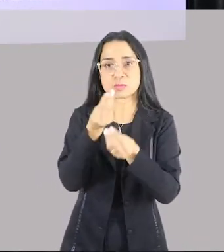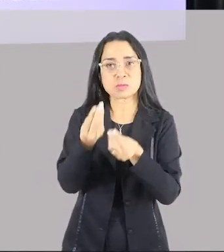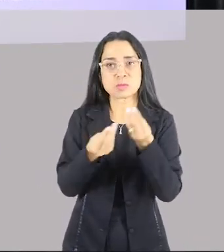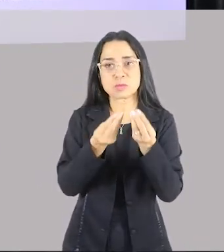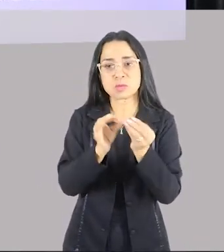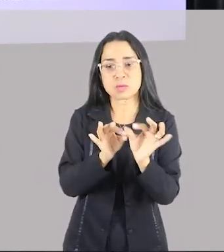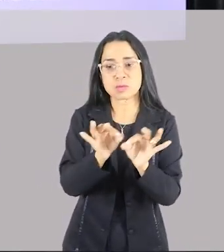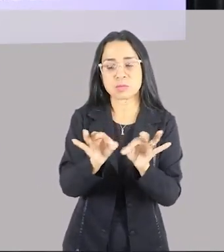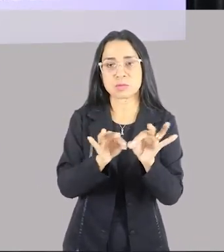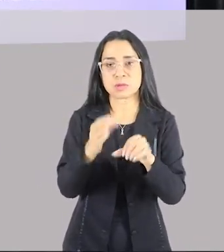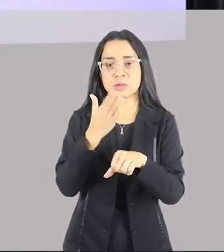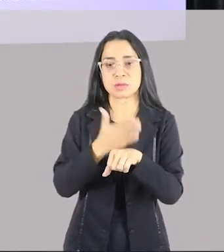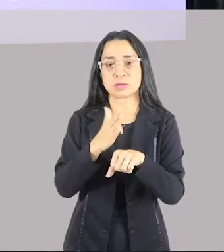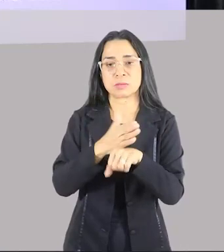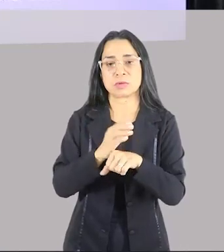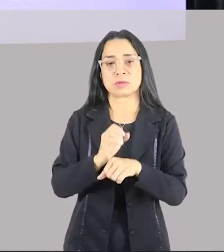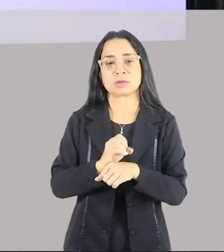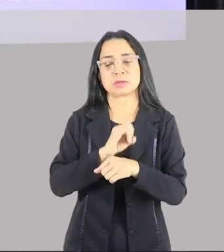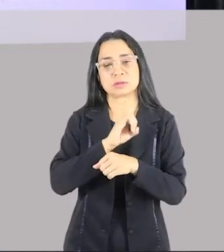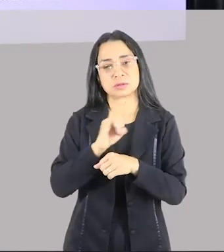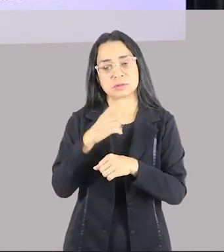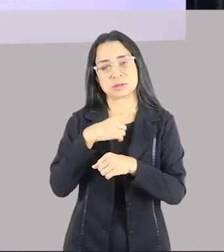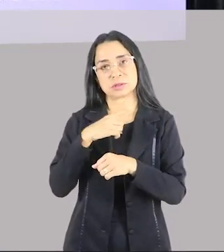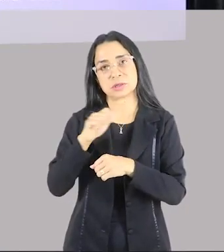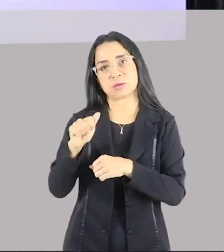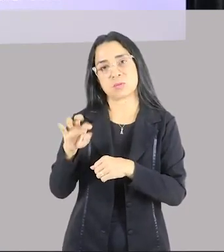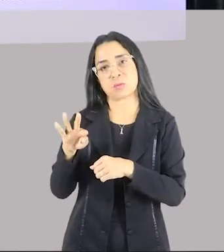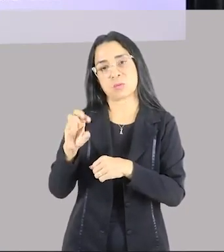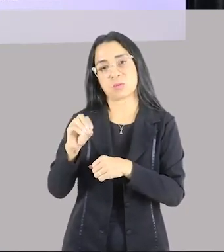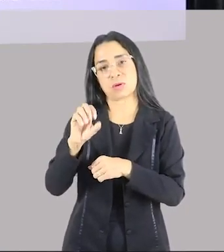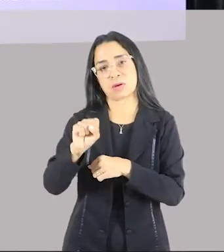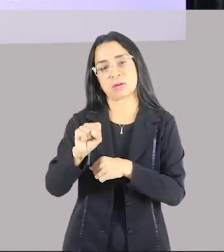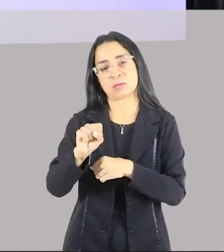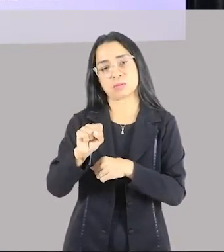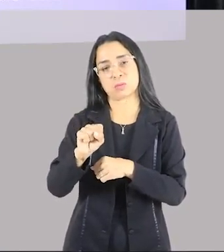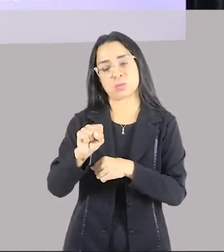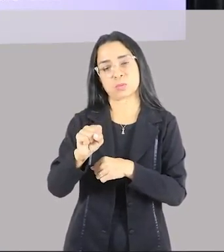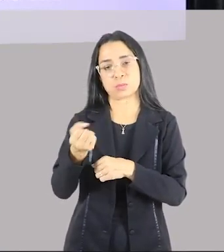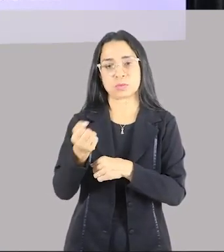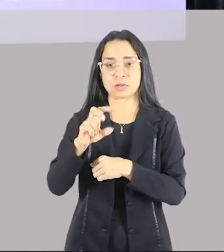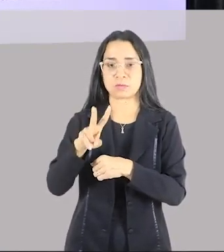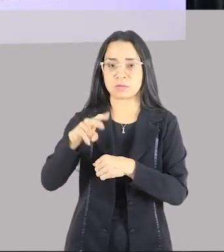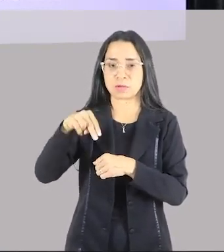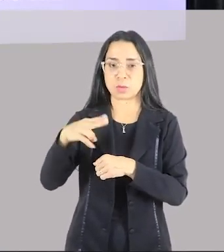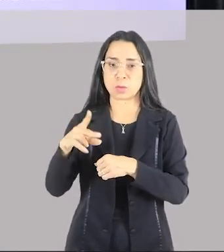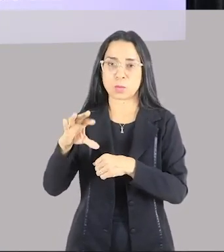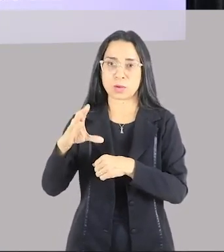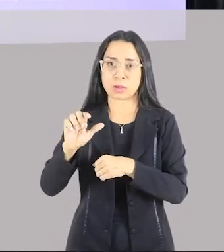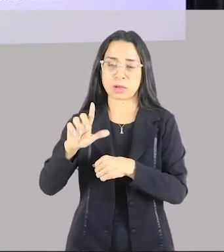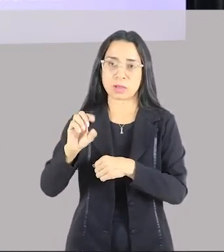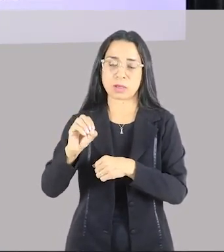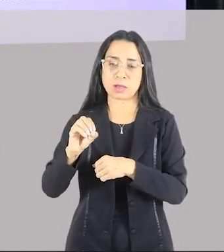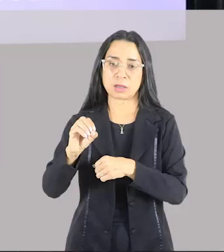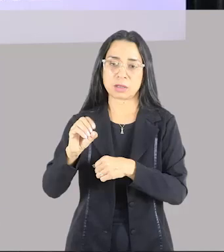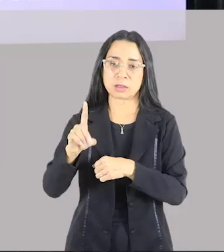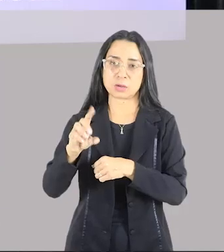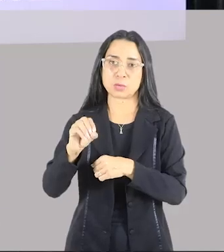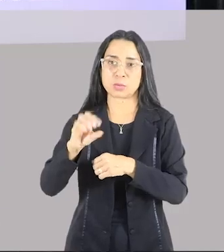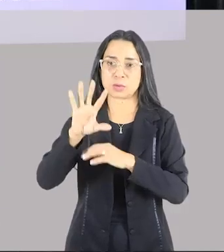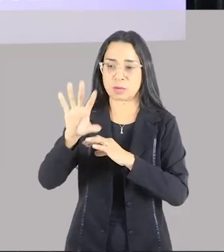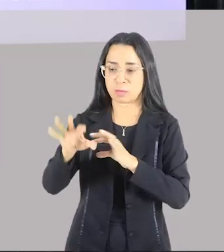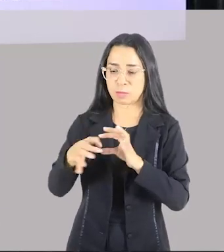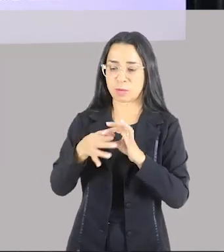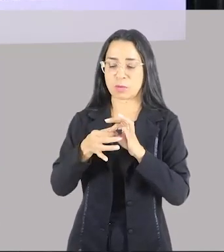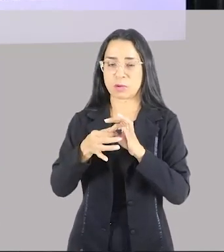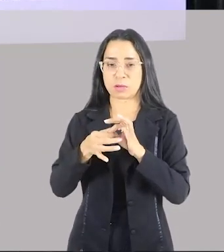prática. Se eu tenho um ato vinculado, olha só o termo dando a dica para a gente. Ele é vinculado a algo, tem algo que o vincula. Tem